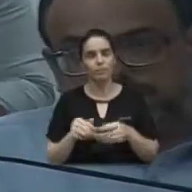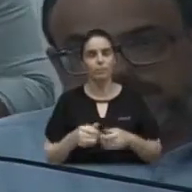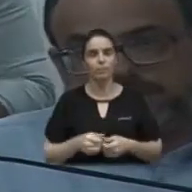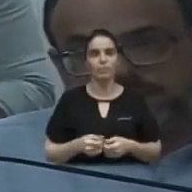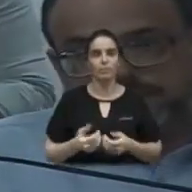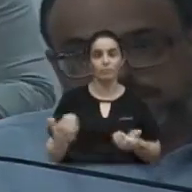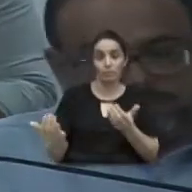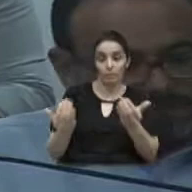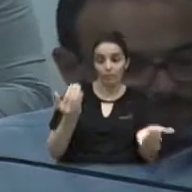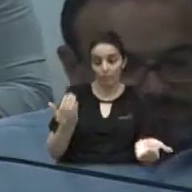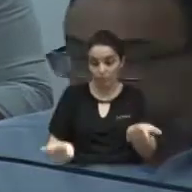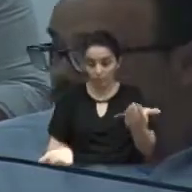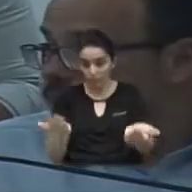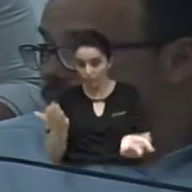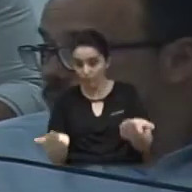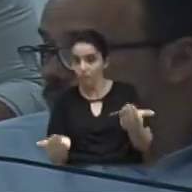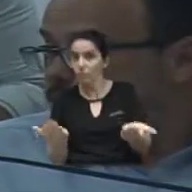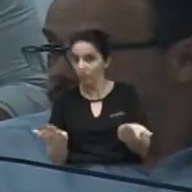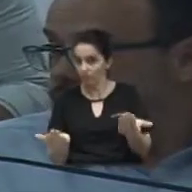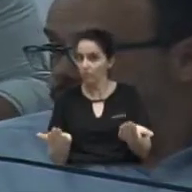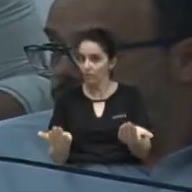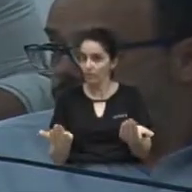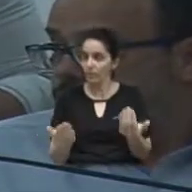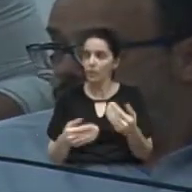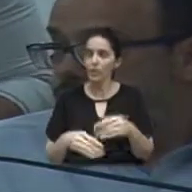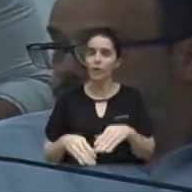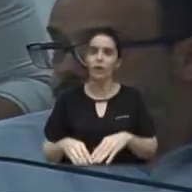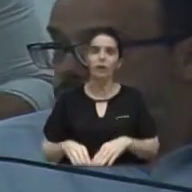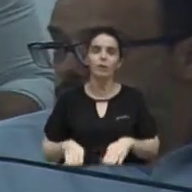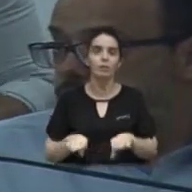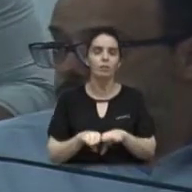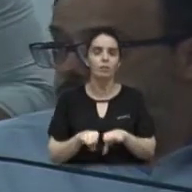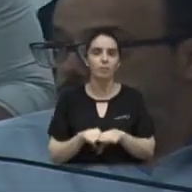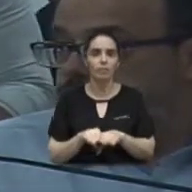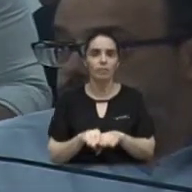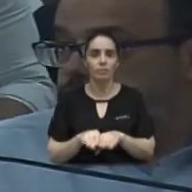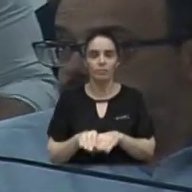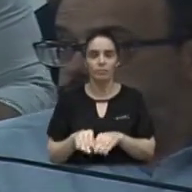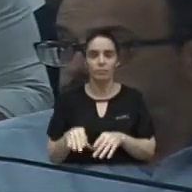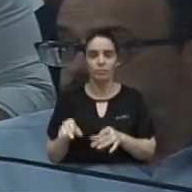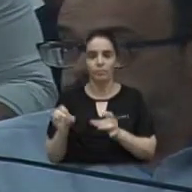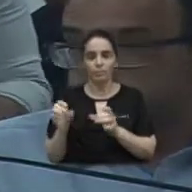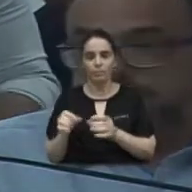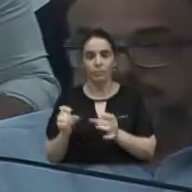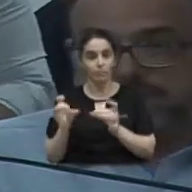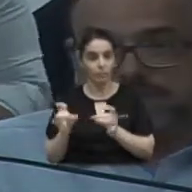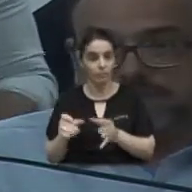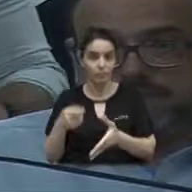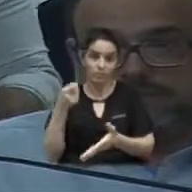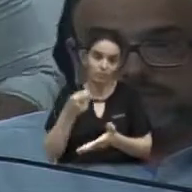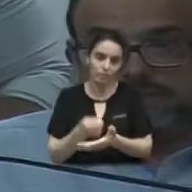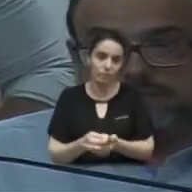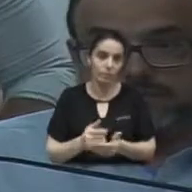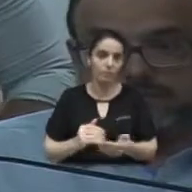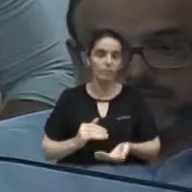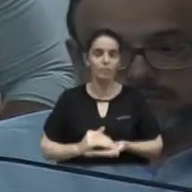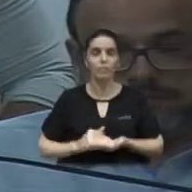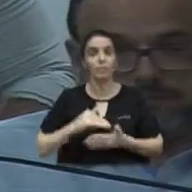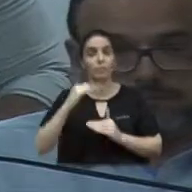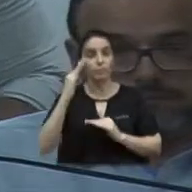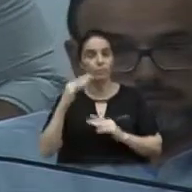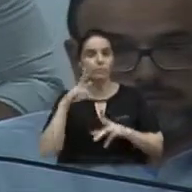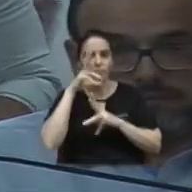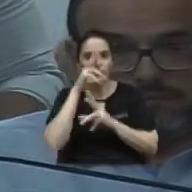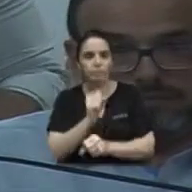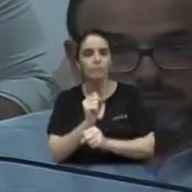competitividade e as forças de mercado, que é a oferta e a demanda, é que devem